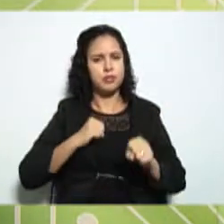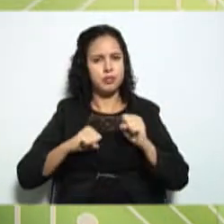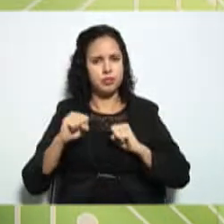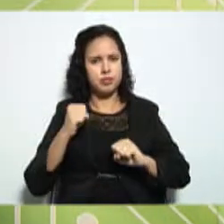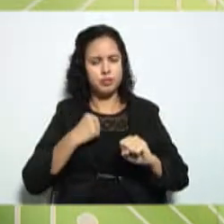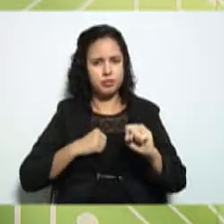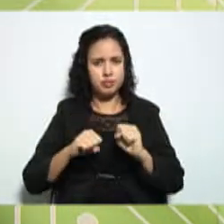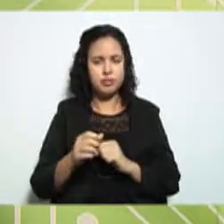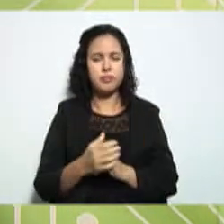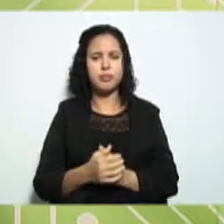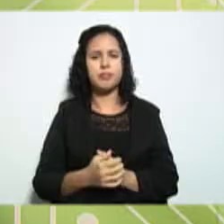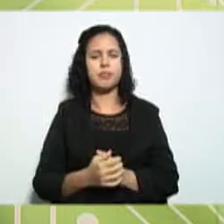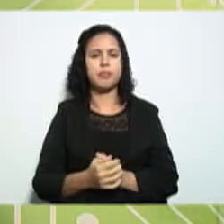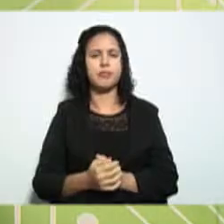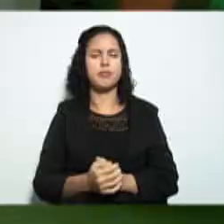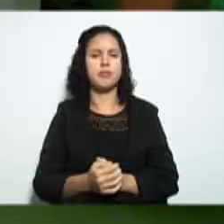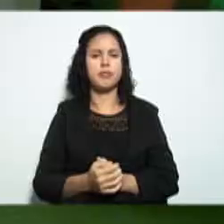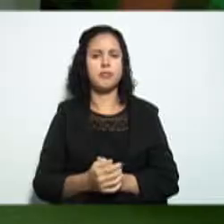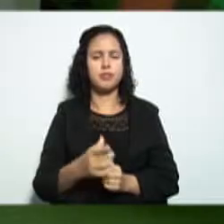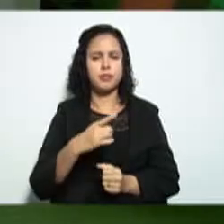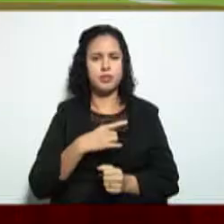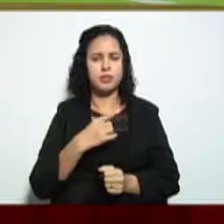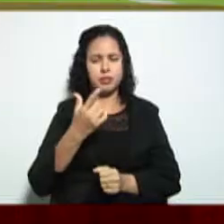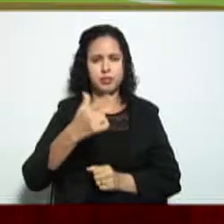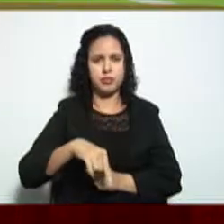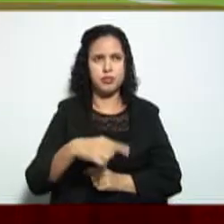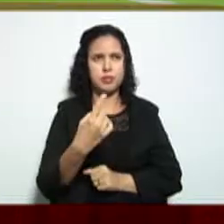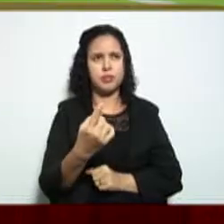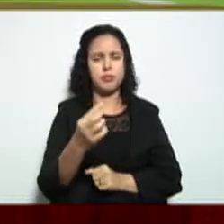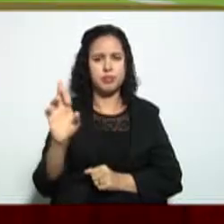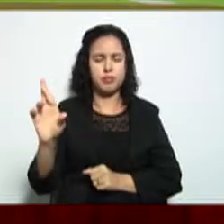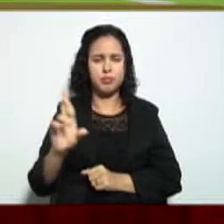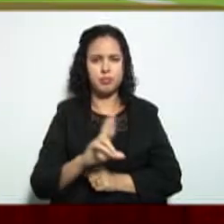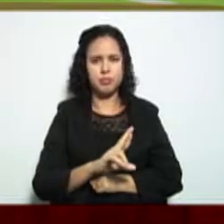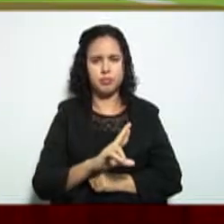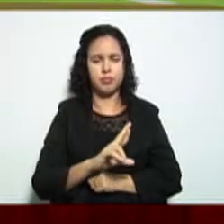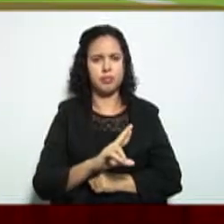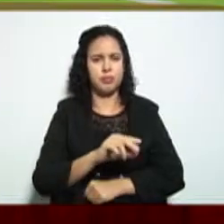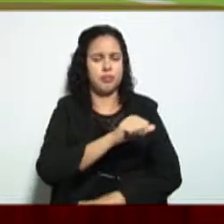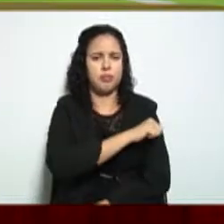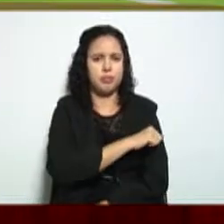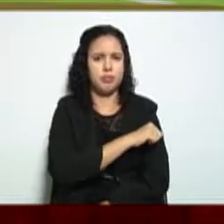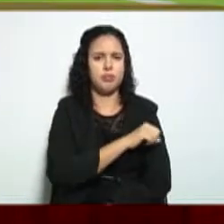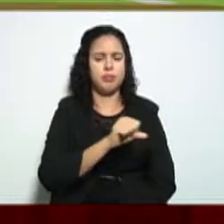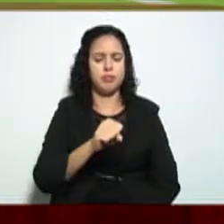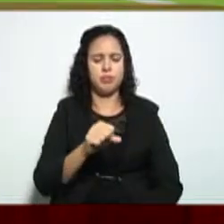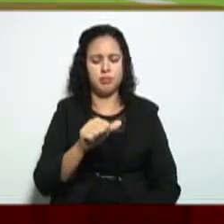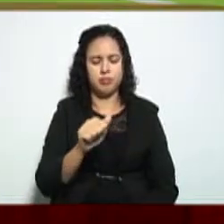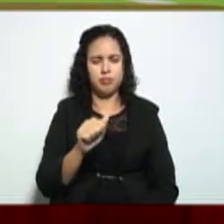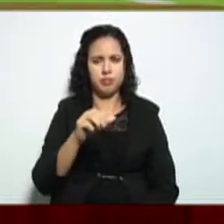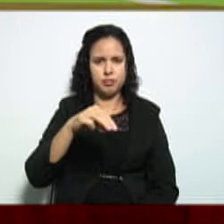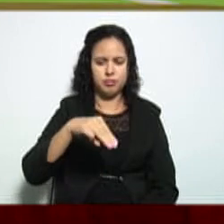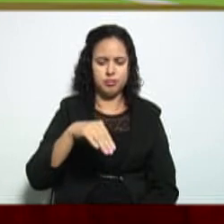ser as respostas. Nós recebemos aqui mais uma resposta da aluna Samira.